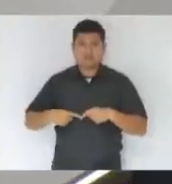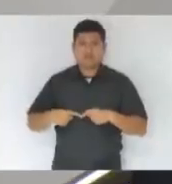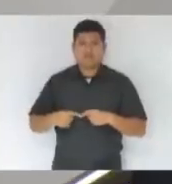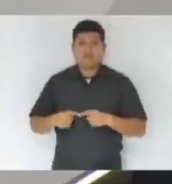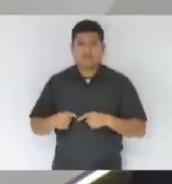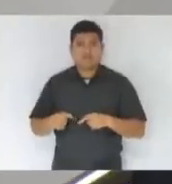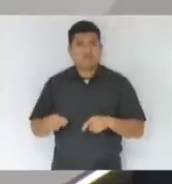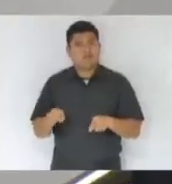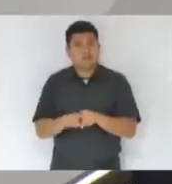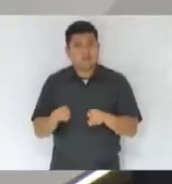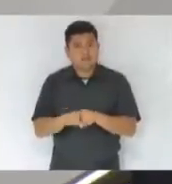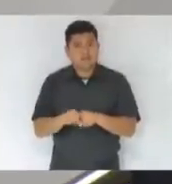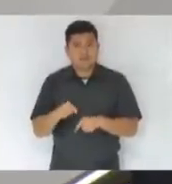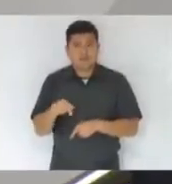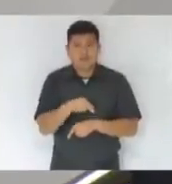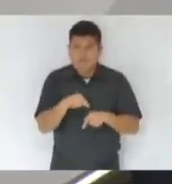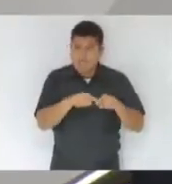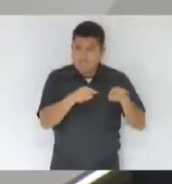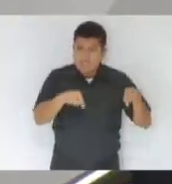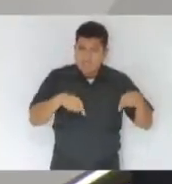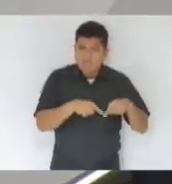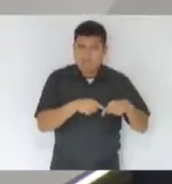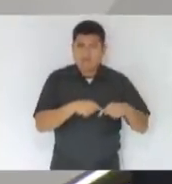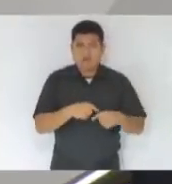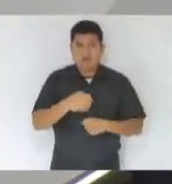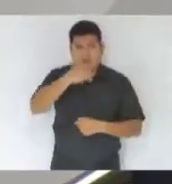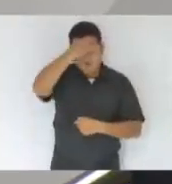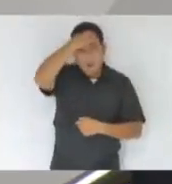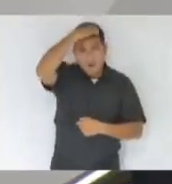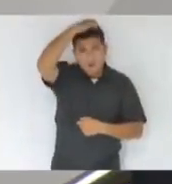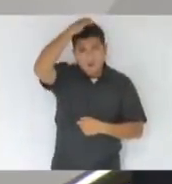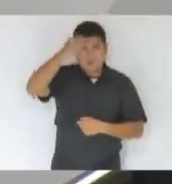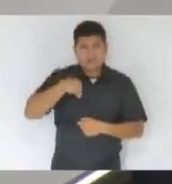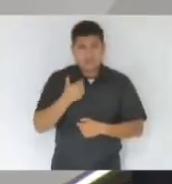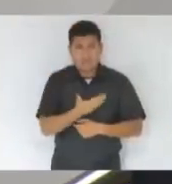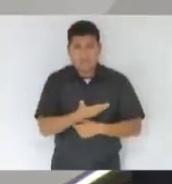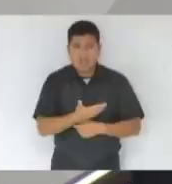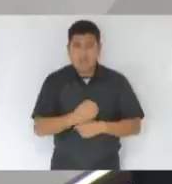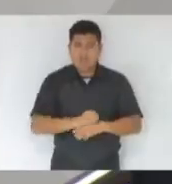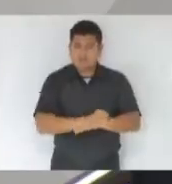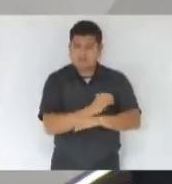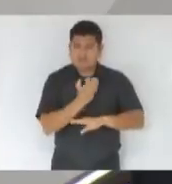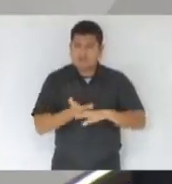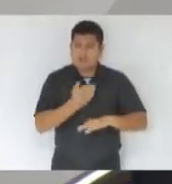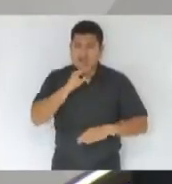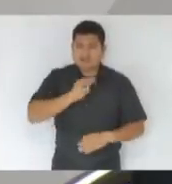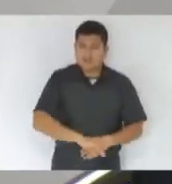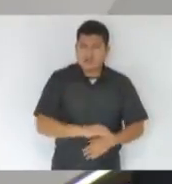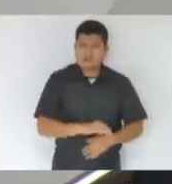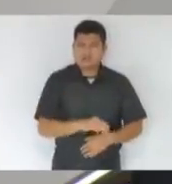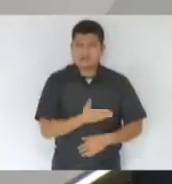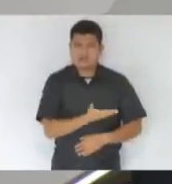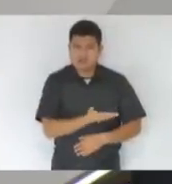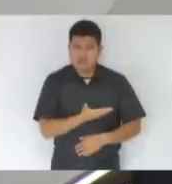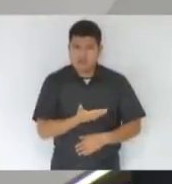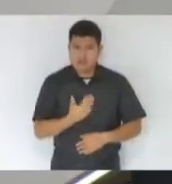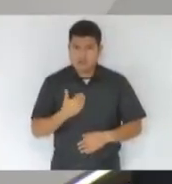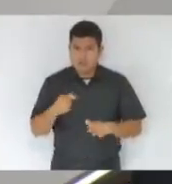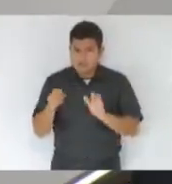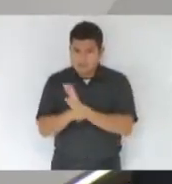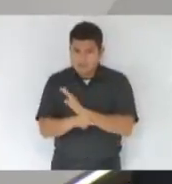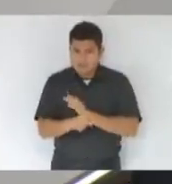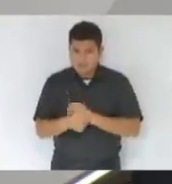Mocelin, que passou a tarde toda de hoje aqui. E eu liguei, perguntei e ele não esteve. Então isso não é